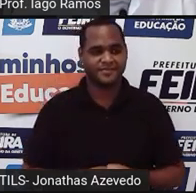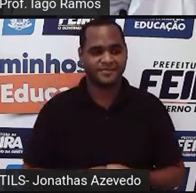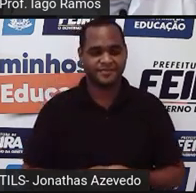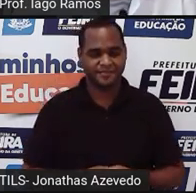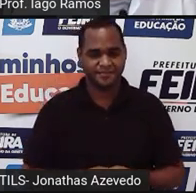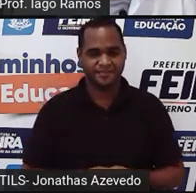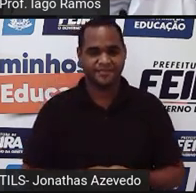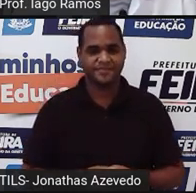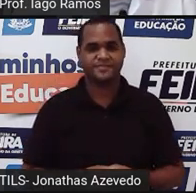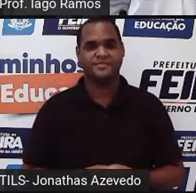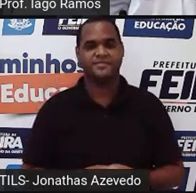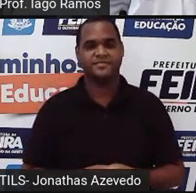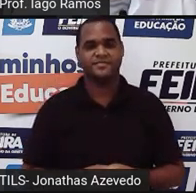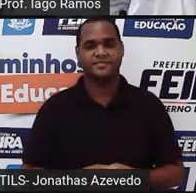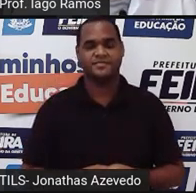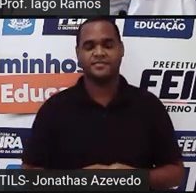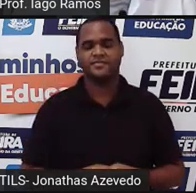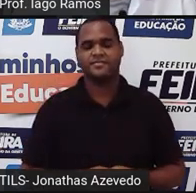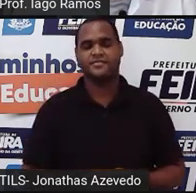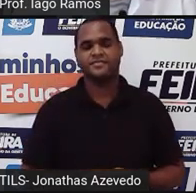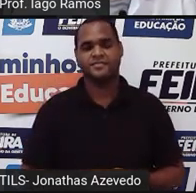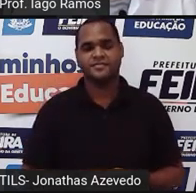E aí